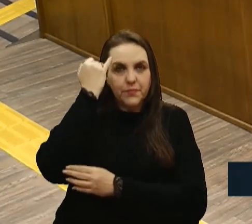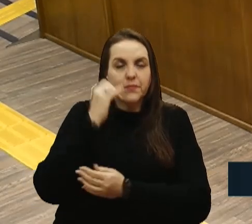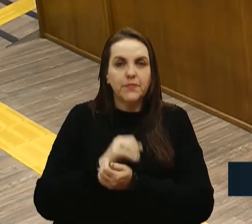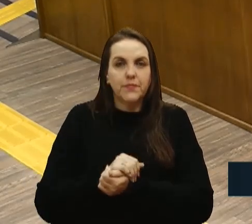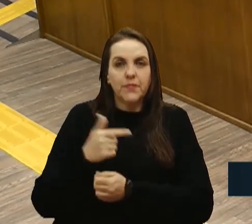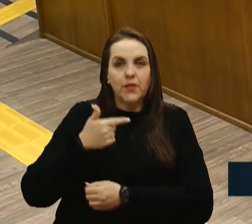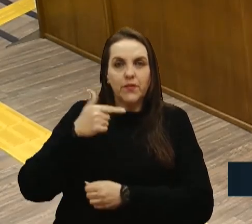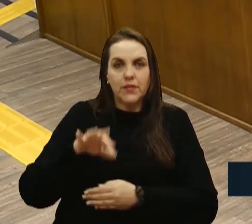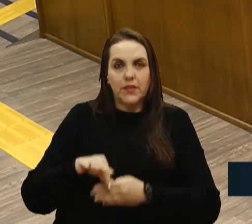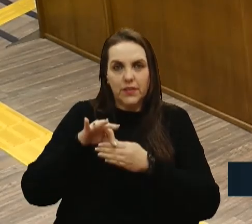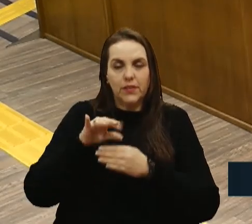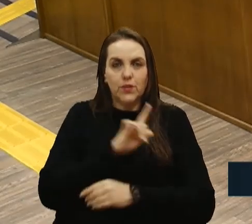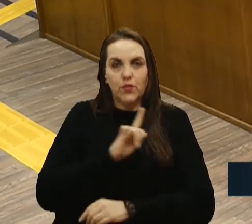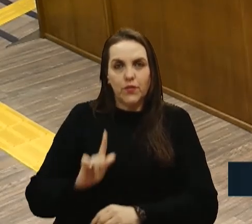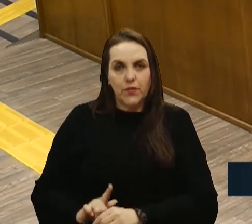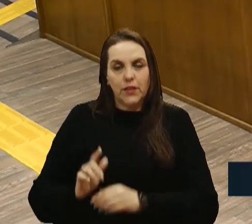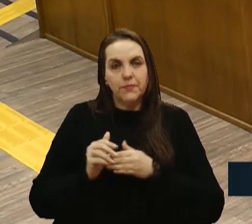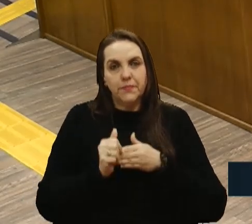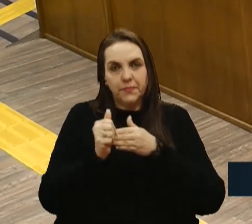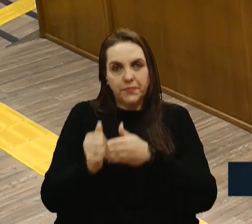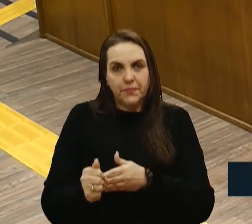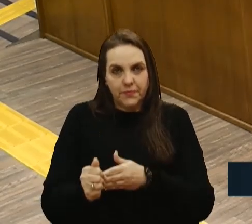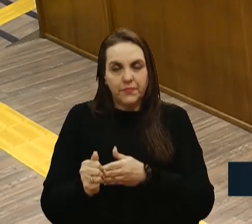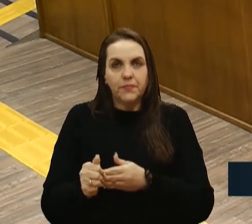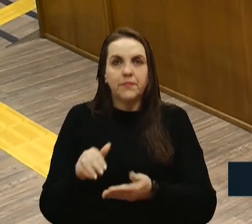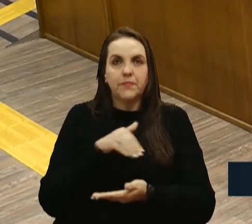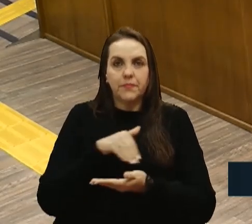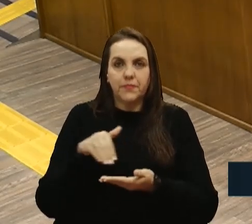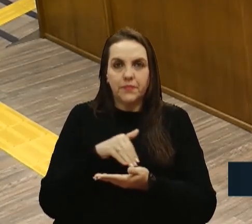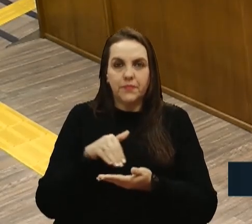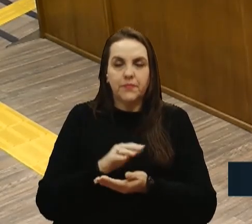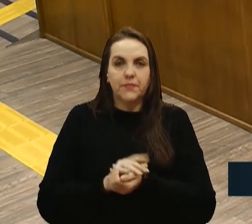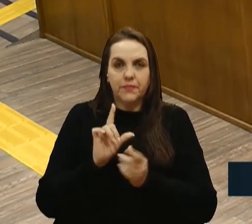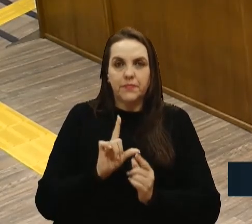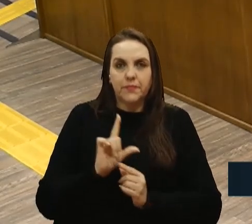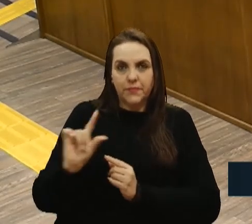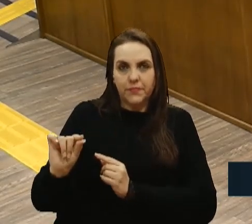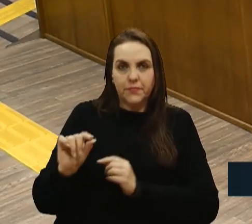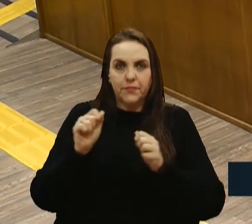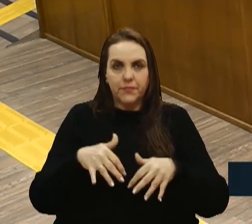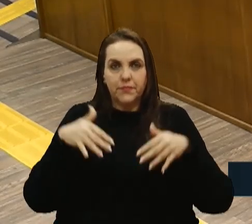vice-líder de governo, que acompanhe o secretário até a saída do plenário.